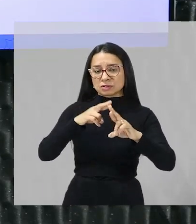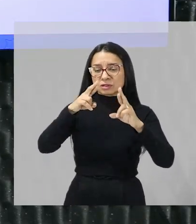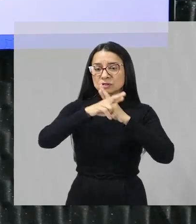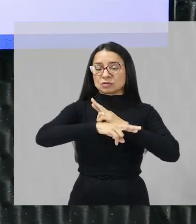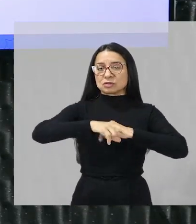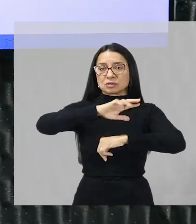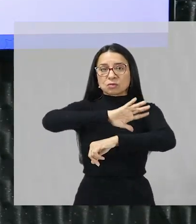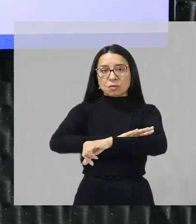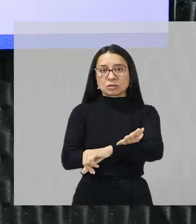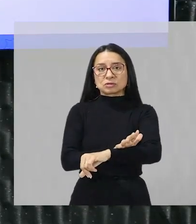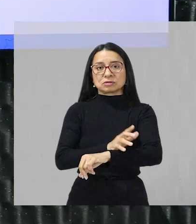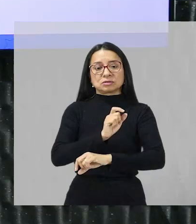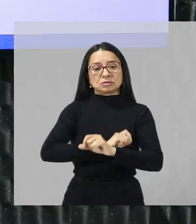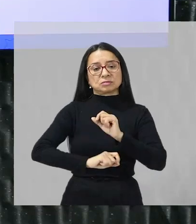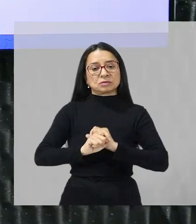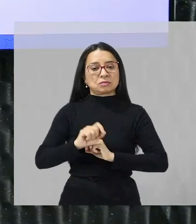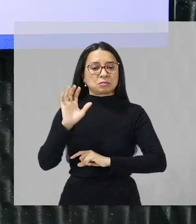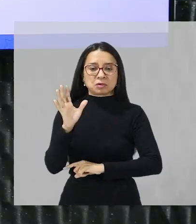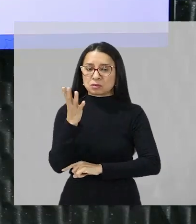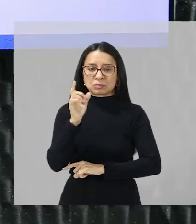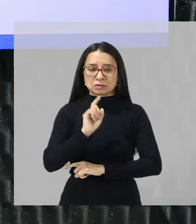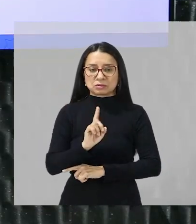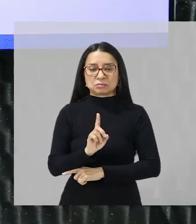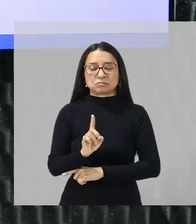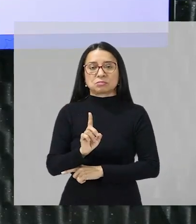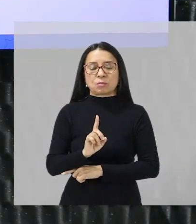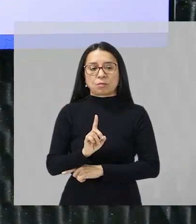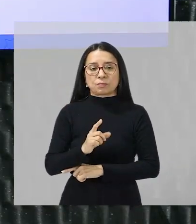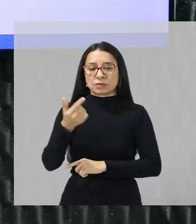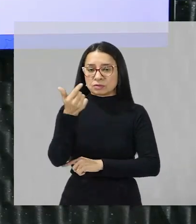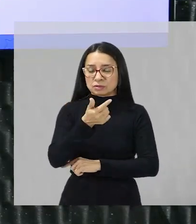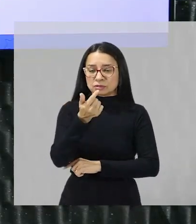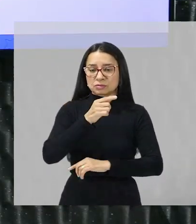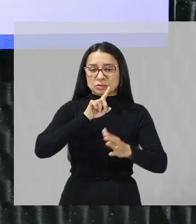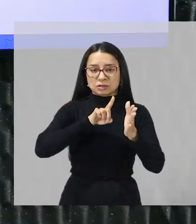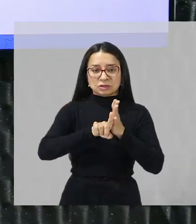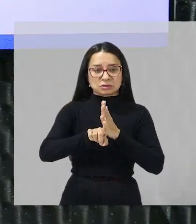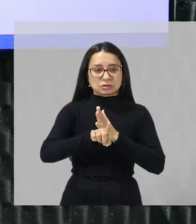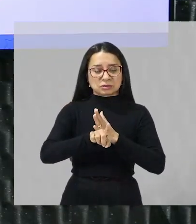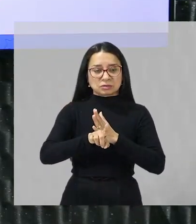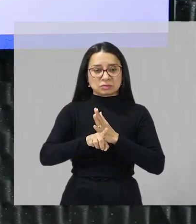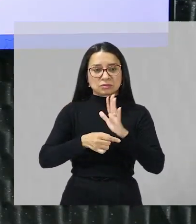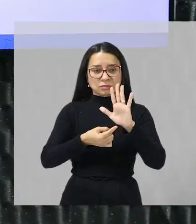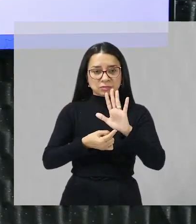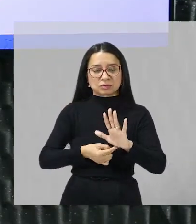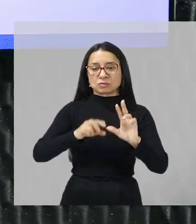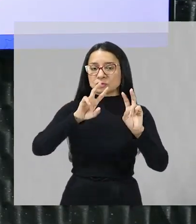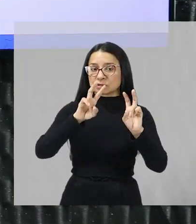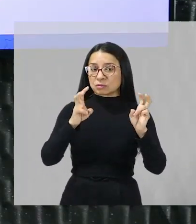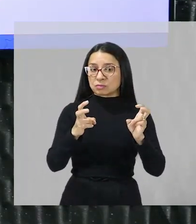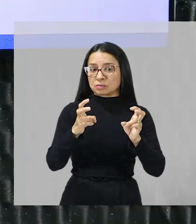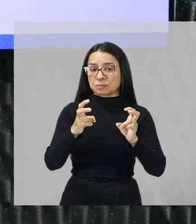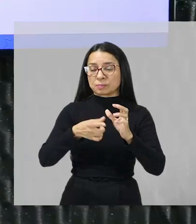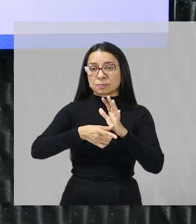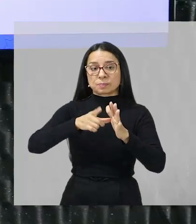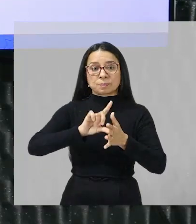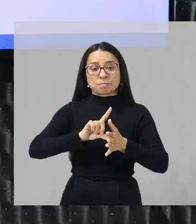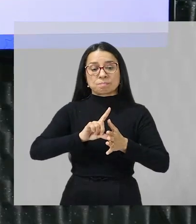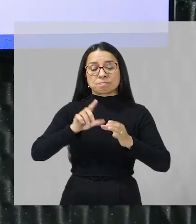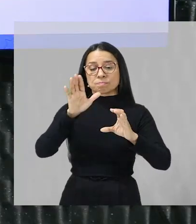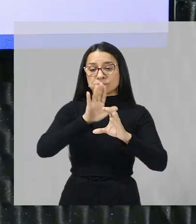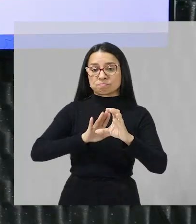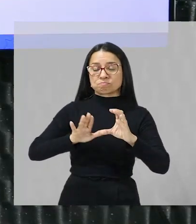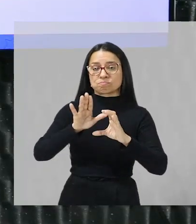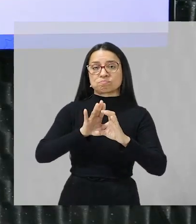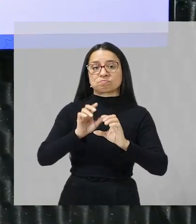da questão. A única opção que responde o que foi perguntado será a letra C de casa. O que existe no texto, comparando